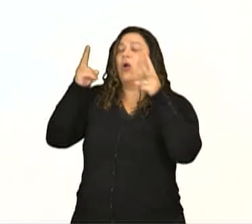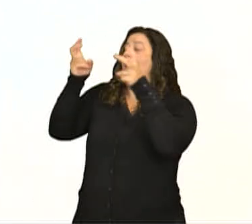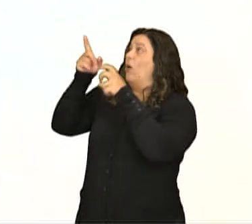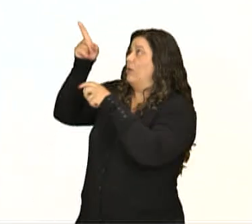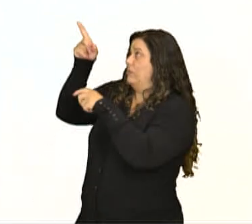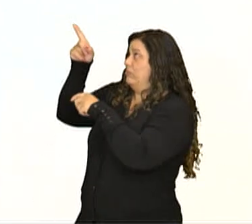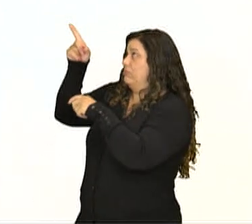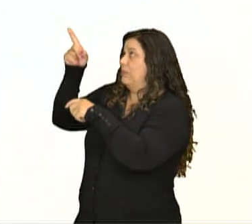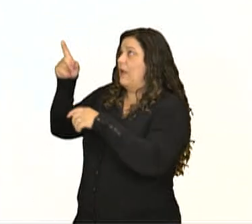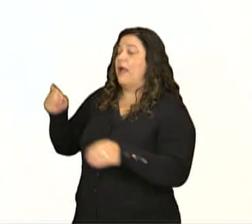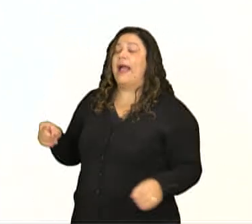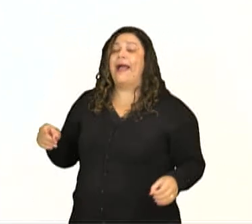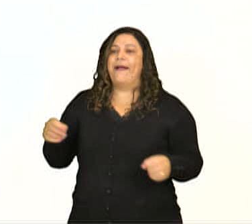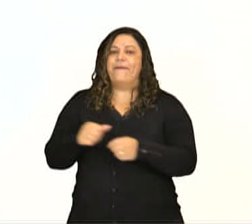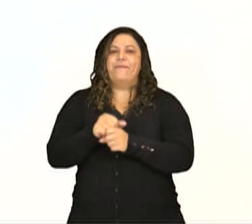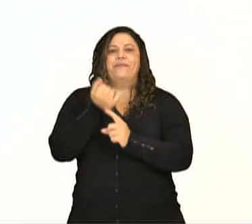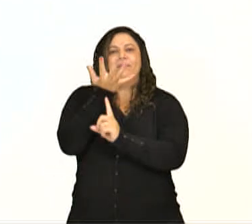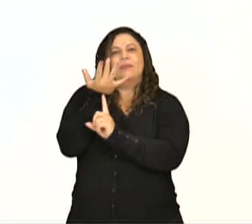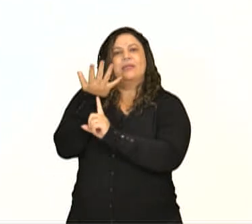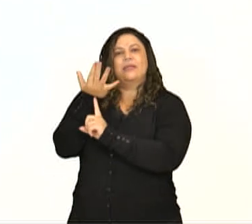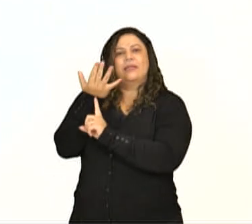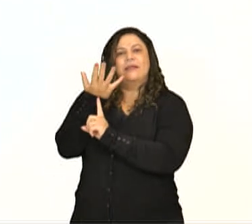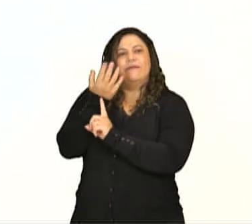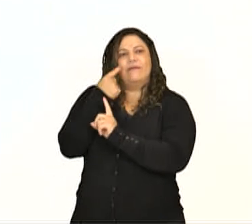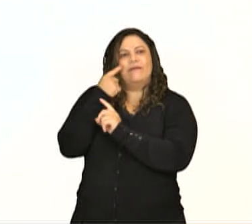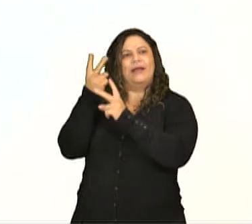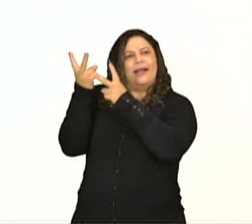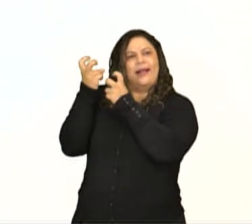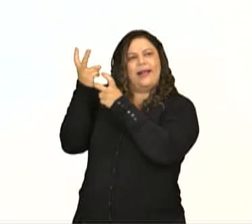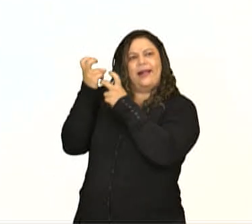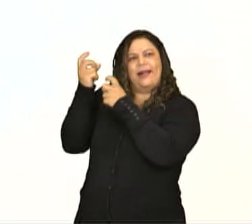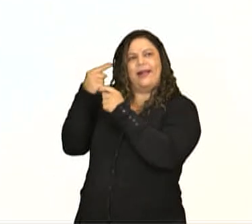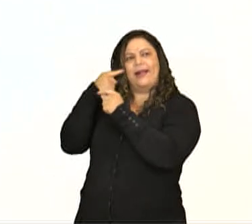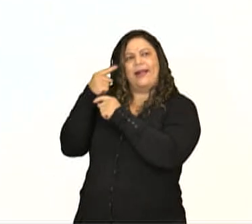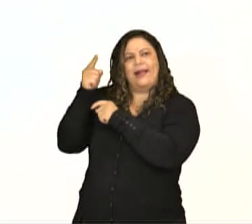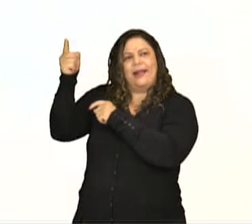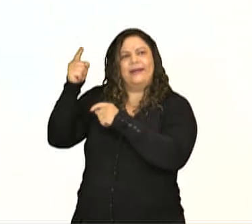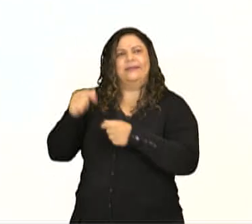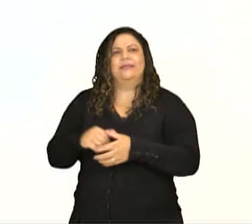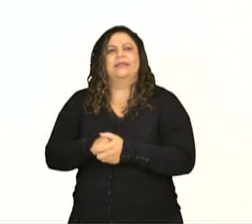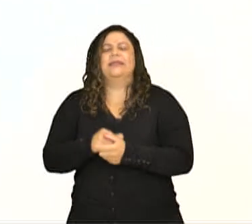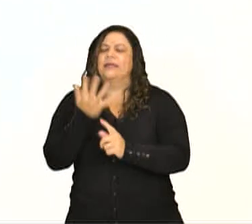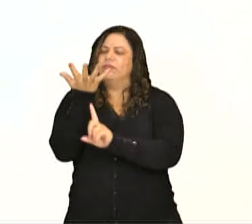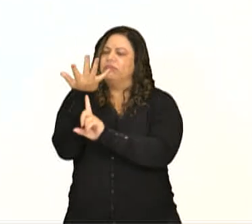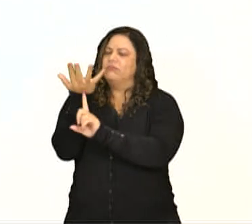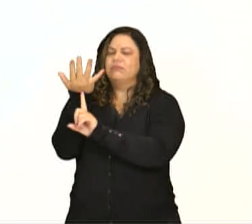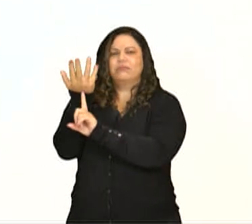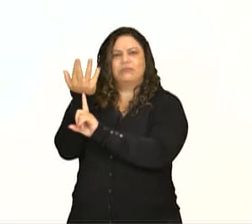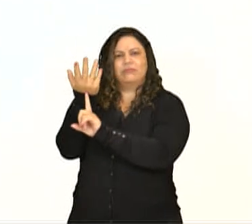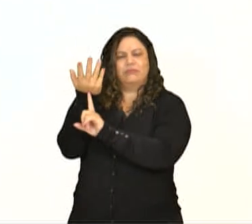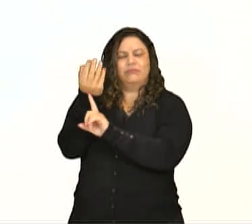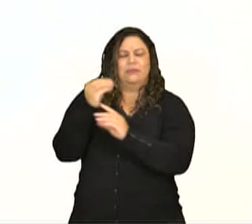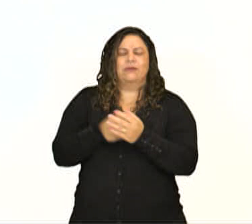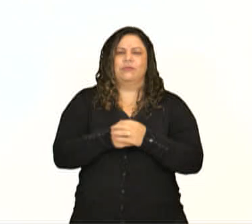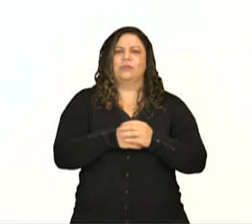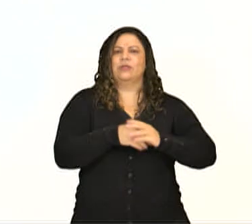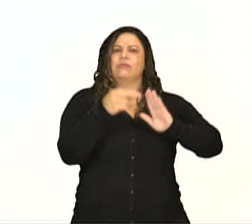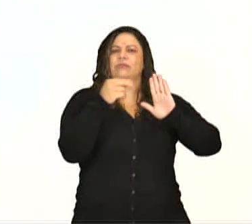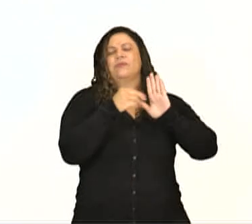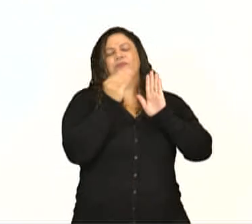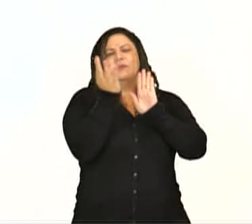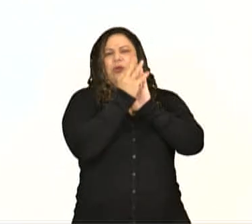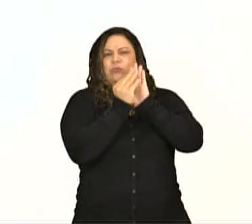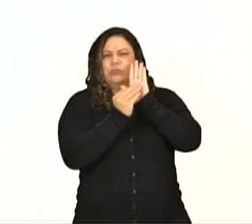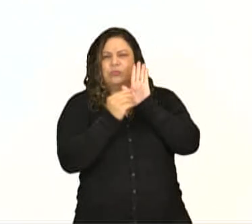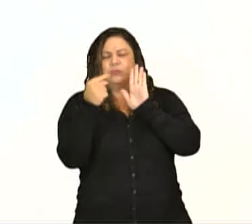imagem. Então, ela fica uma dança muito bonita, muito atrativa visualmente, por ter esses elementos adicionais